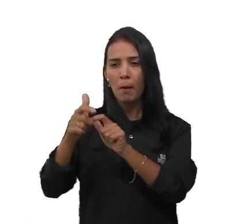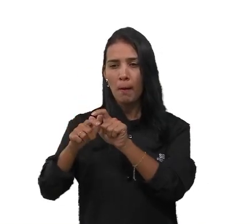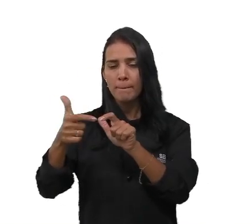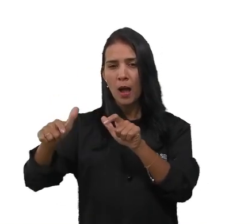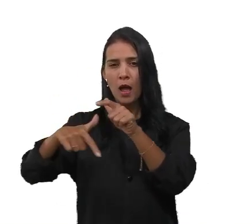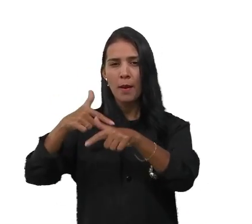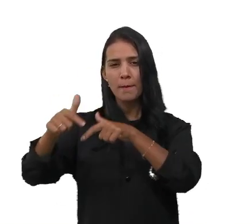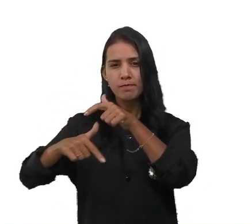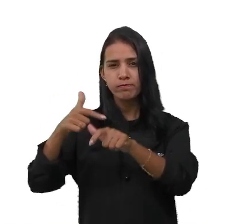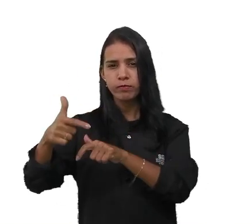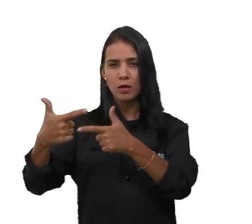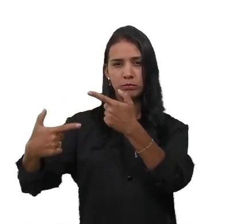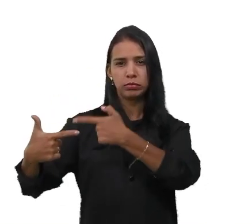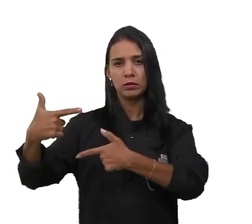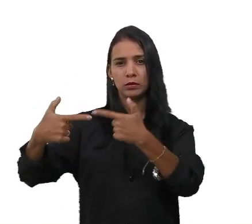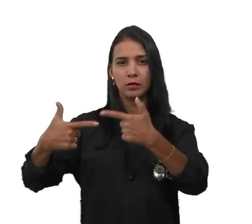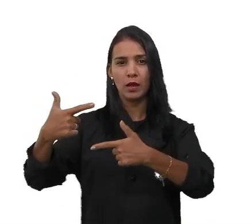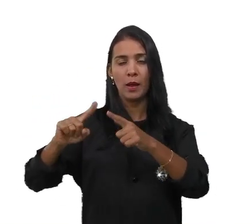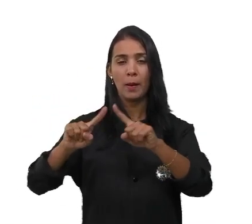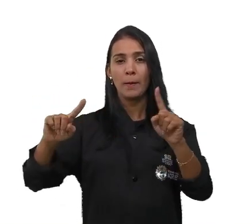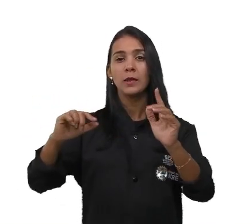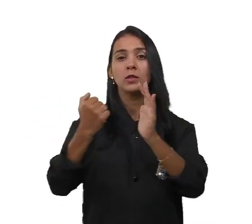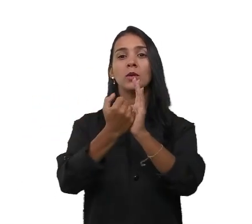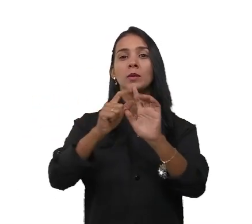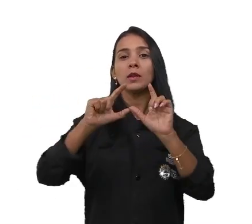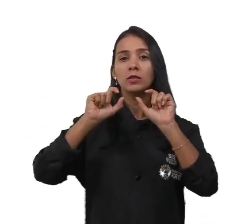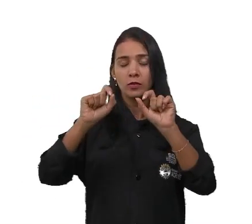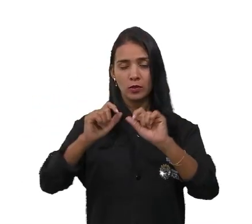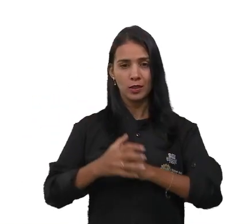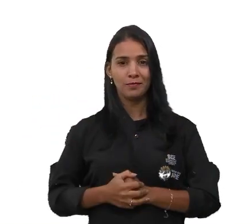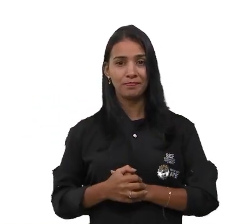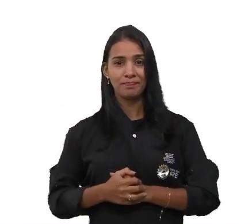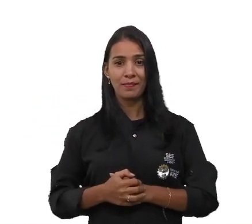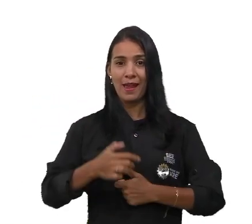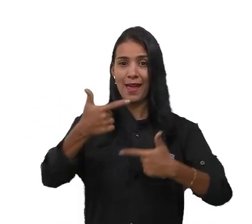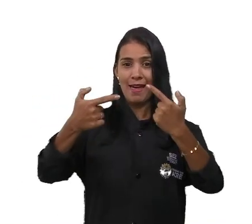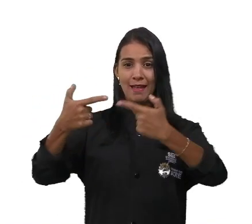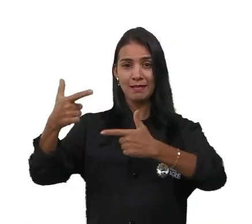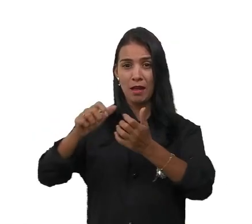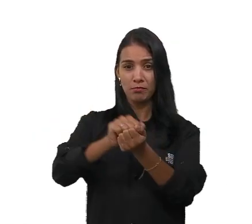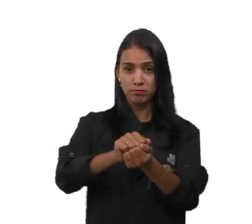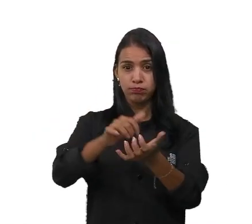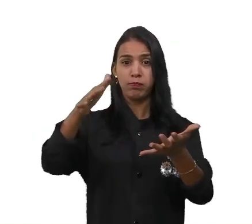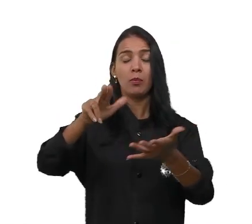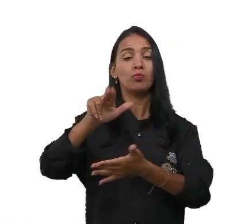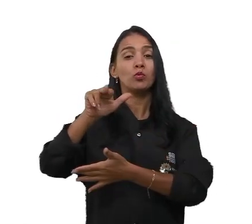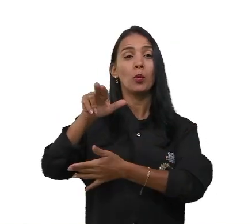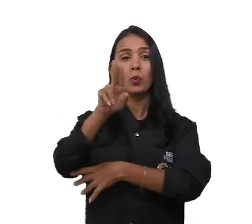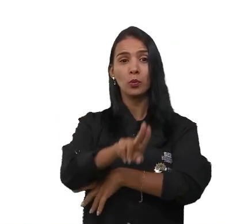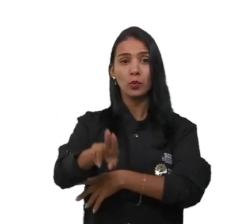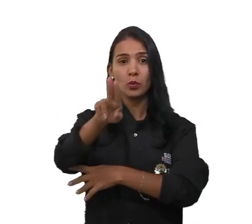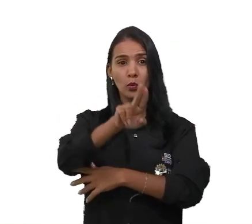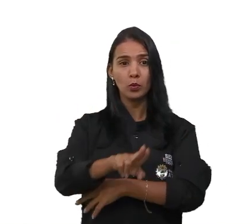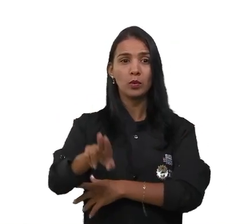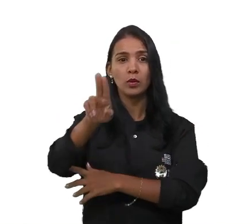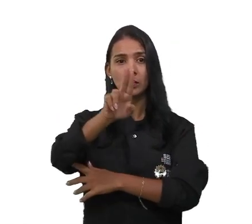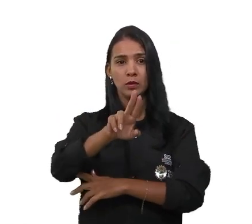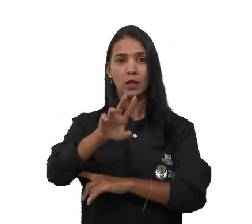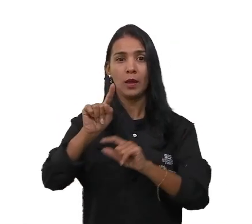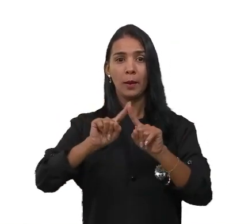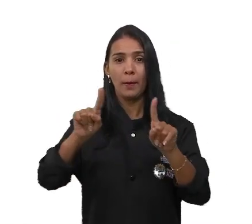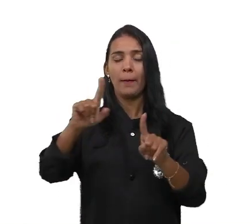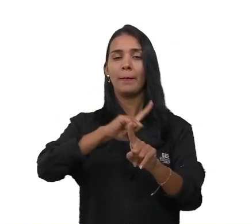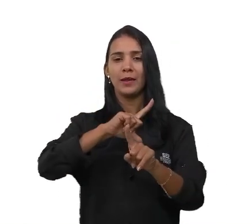grande impacto. As armas nucleares nunca foram usadas, muito mais óbvias foram as